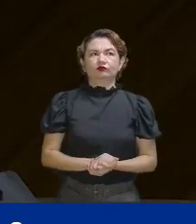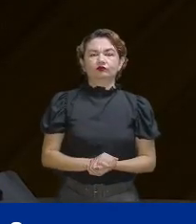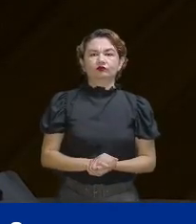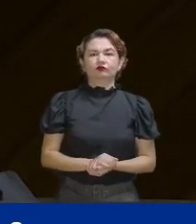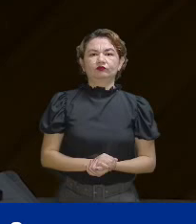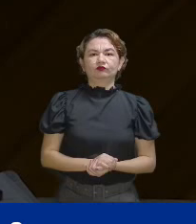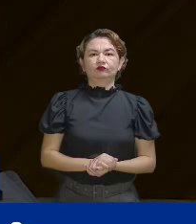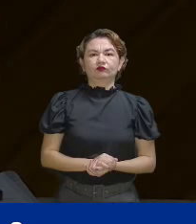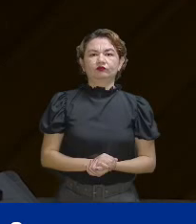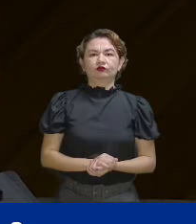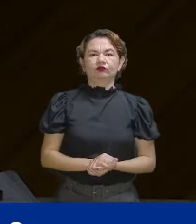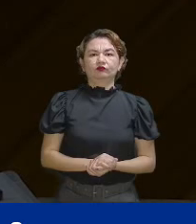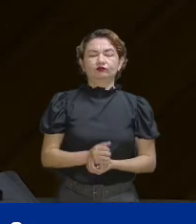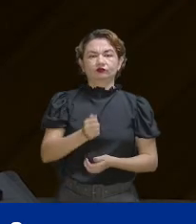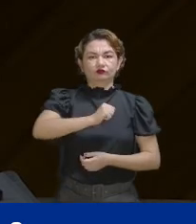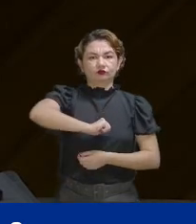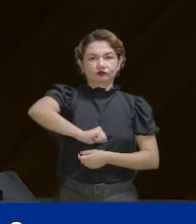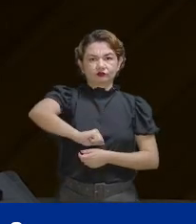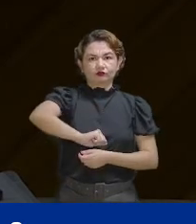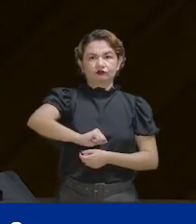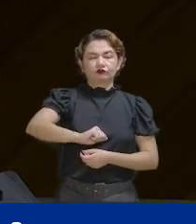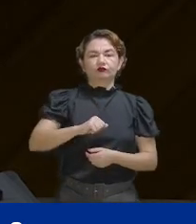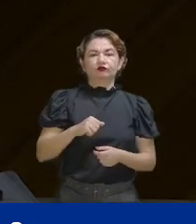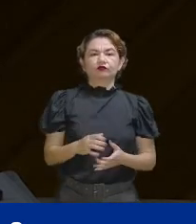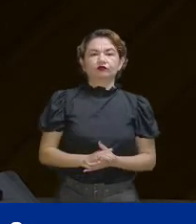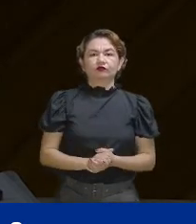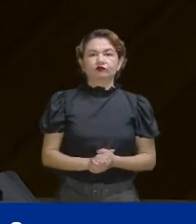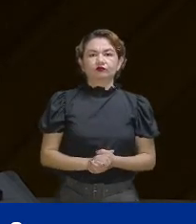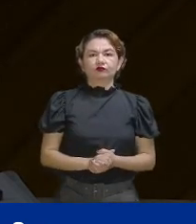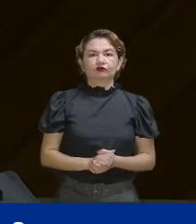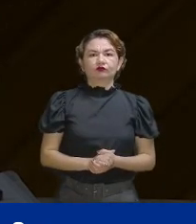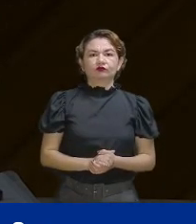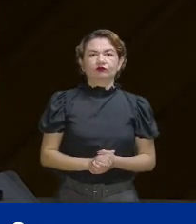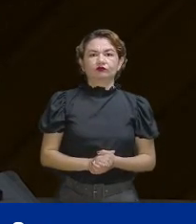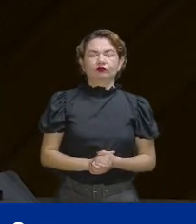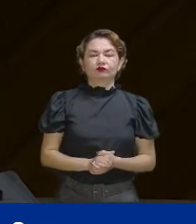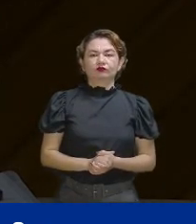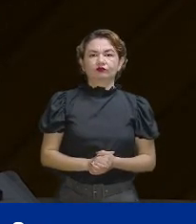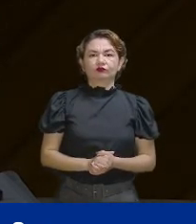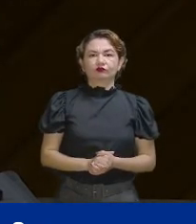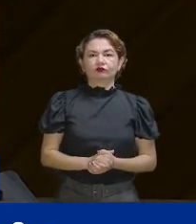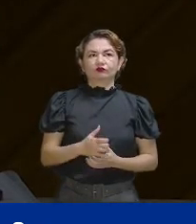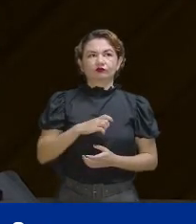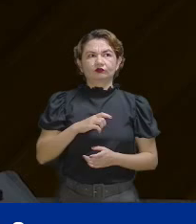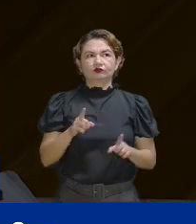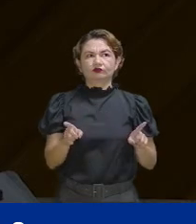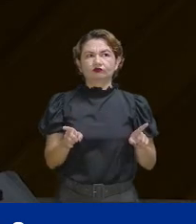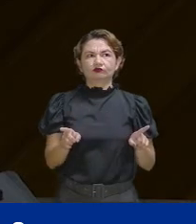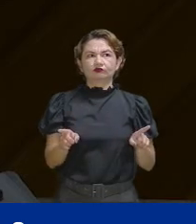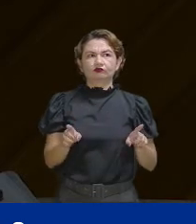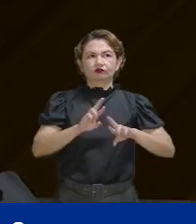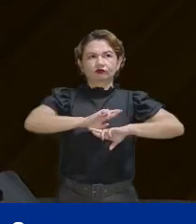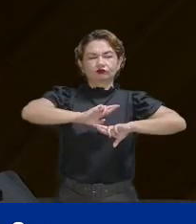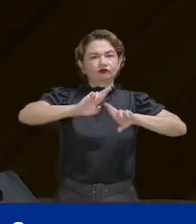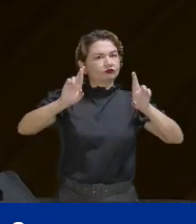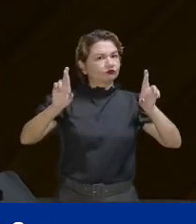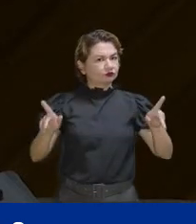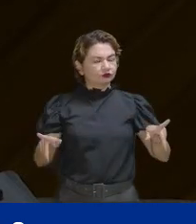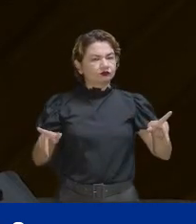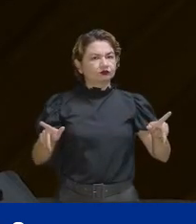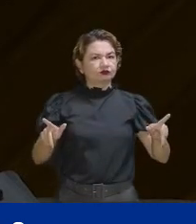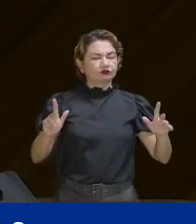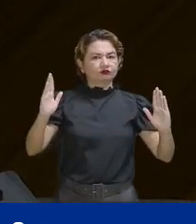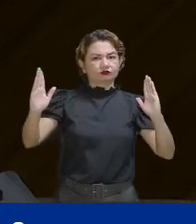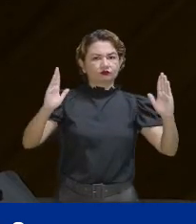Regional Eleitoral, doutora Sara pela Cavalcante. defesa, no sentido de que Ela é branca, de cabelos castanhos escuros, presos para trás, usa leve maquiagem, sobrancelha